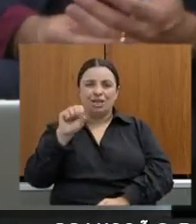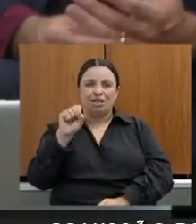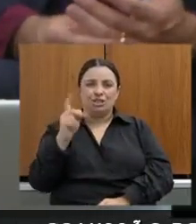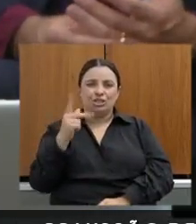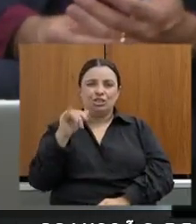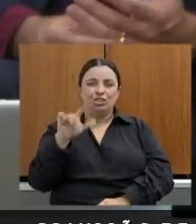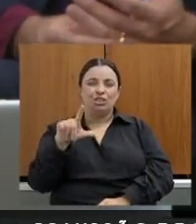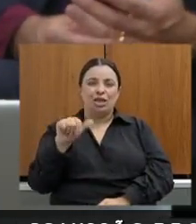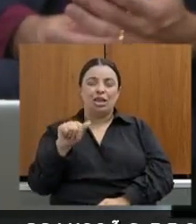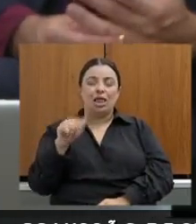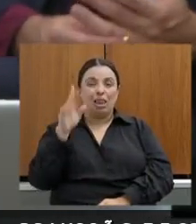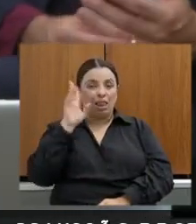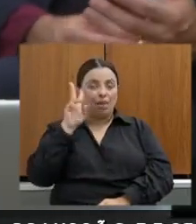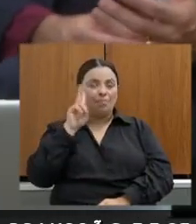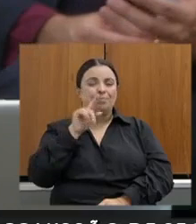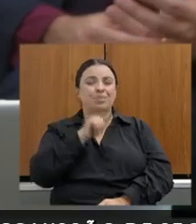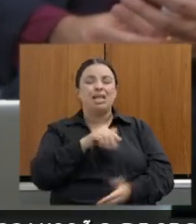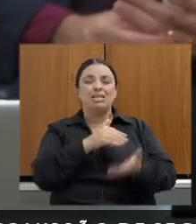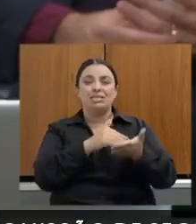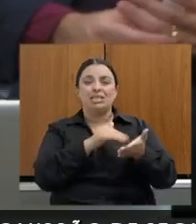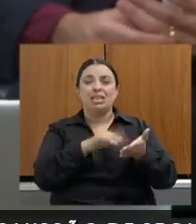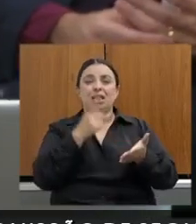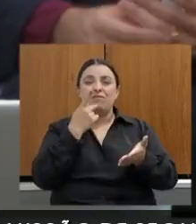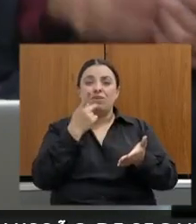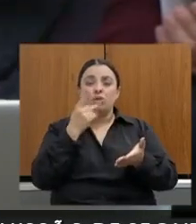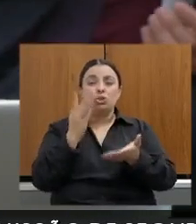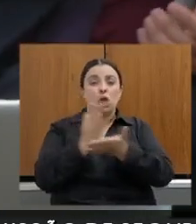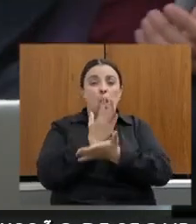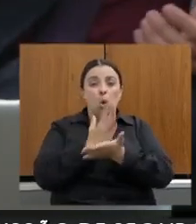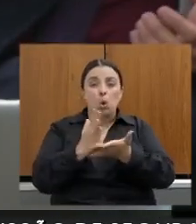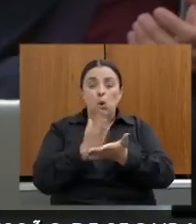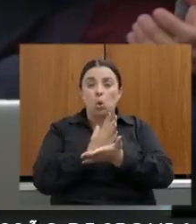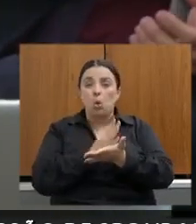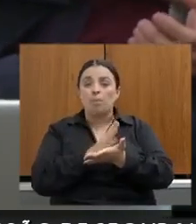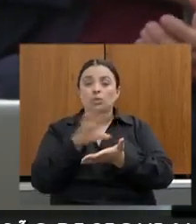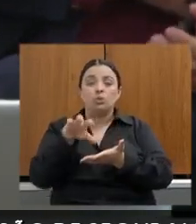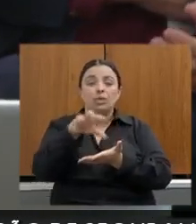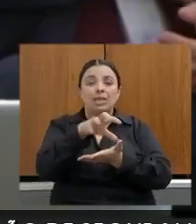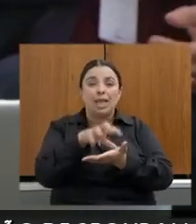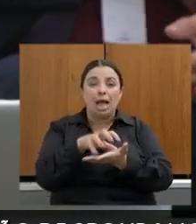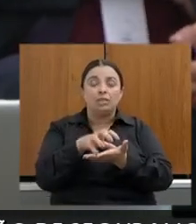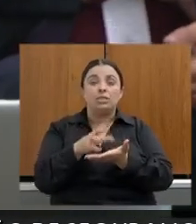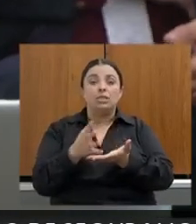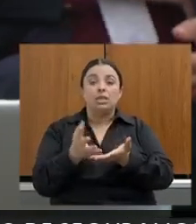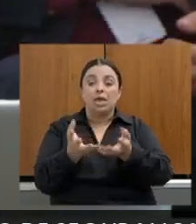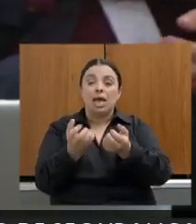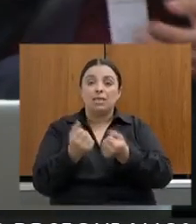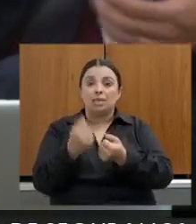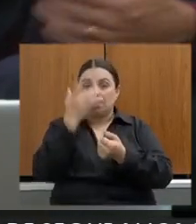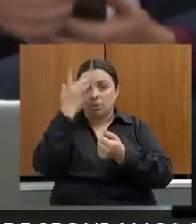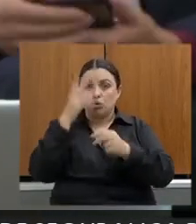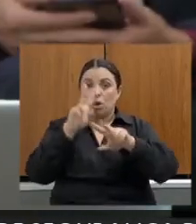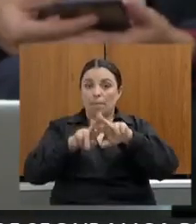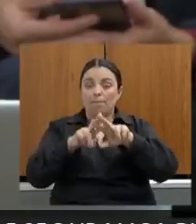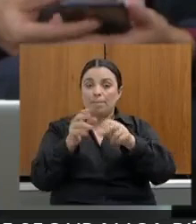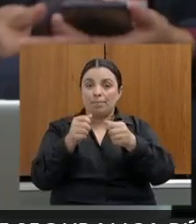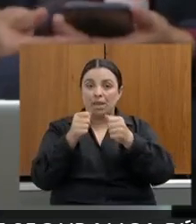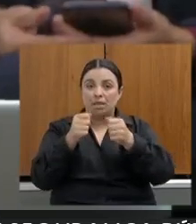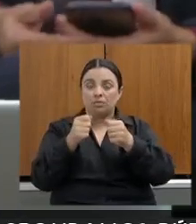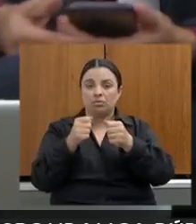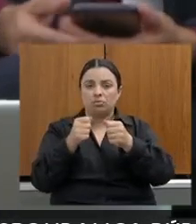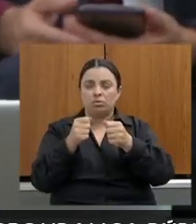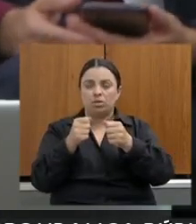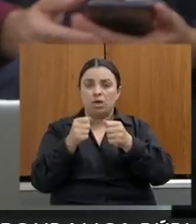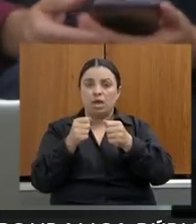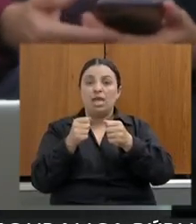falou que ia fechar algumas unidades de recebimento de preso e eu comecei a receber ligações e e-mails